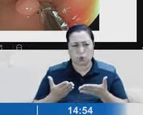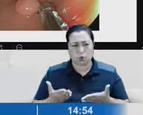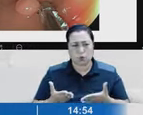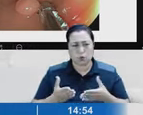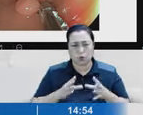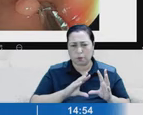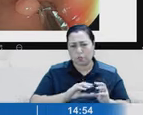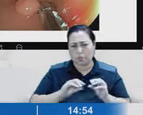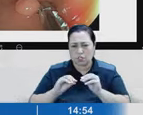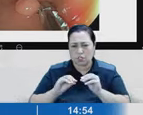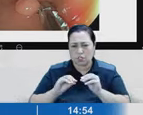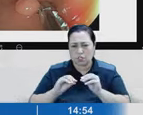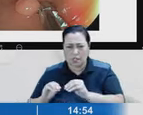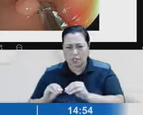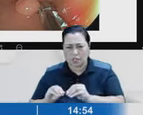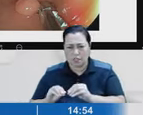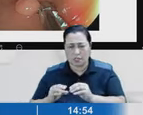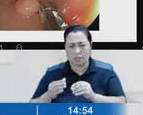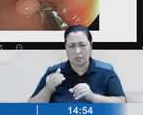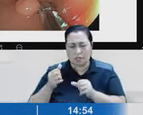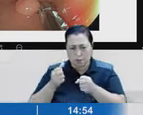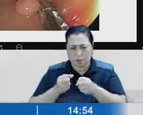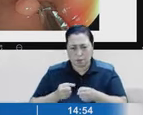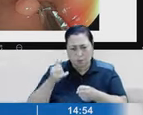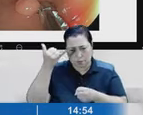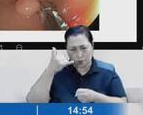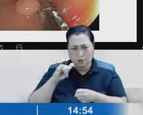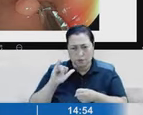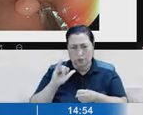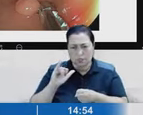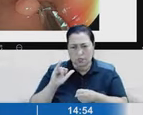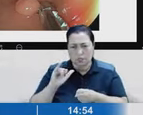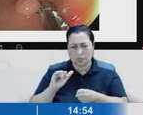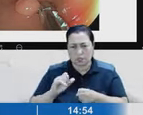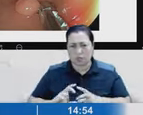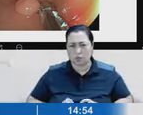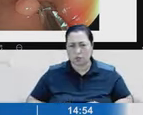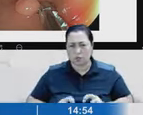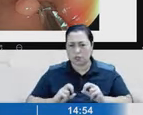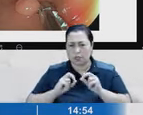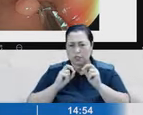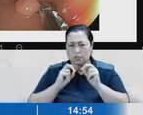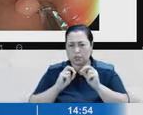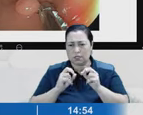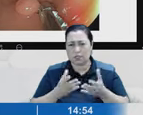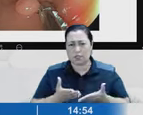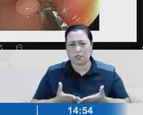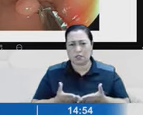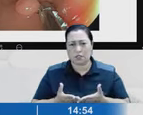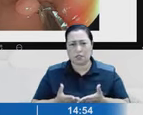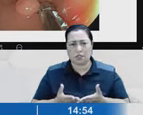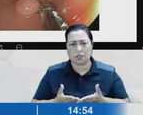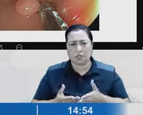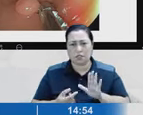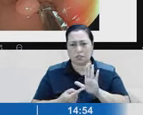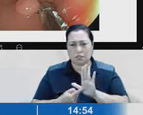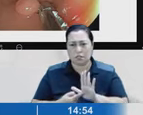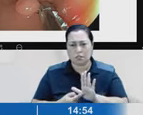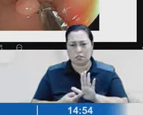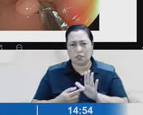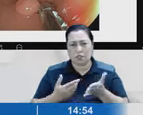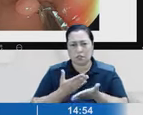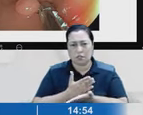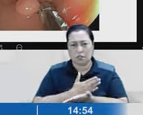serem retirados, para poder evitar, então, o câncer. Os pólipos coloretais, então, a maioria dos